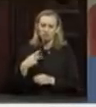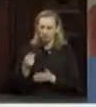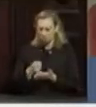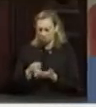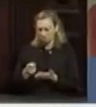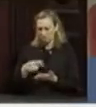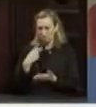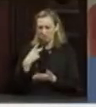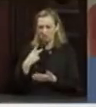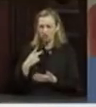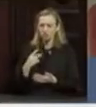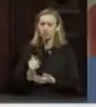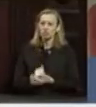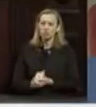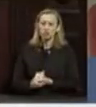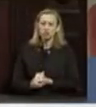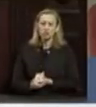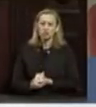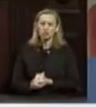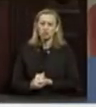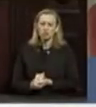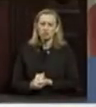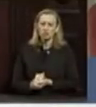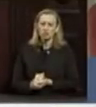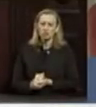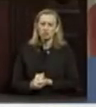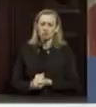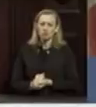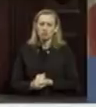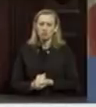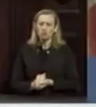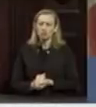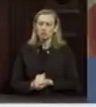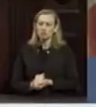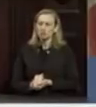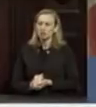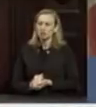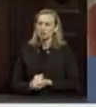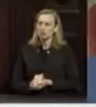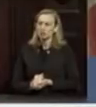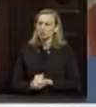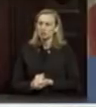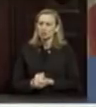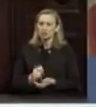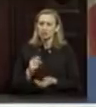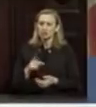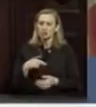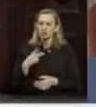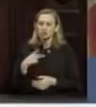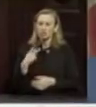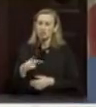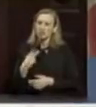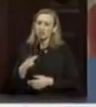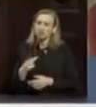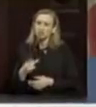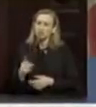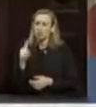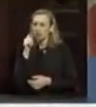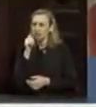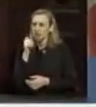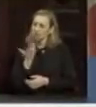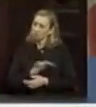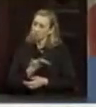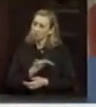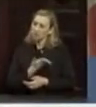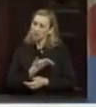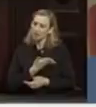que é mais sagrado, que esse é o projeto talvez mais importante da minha vida. Mas é o pior projeto da minha vida. Eu